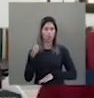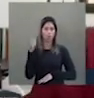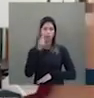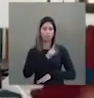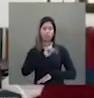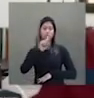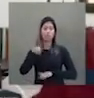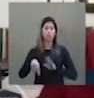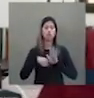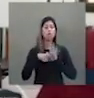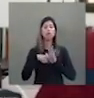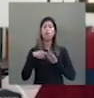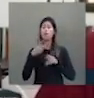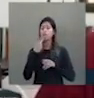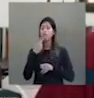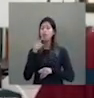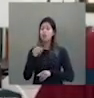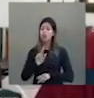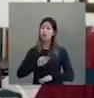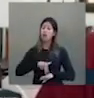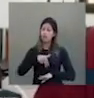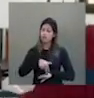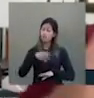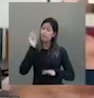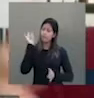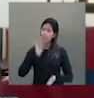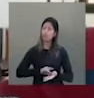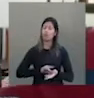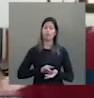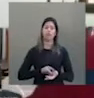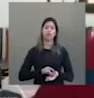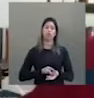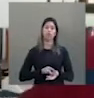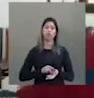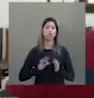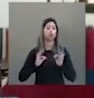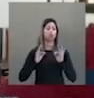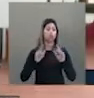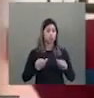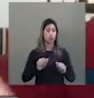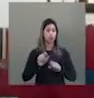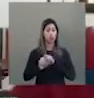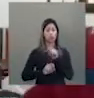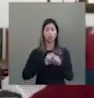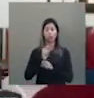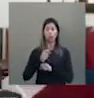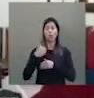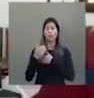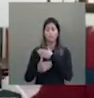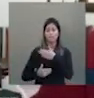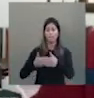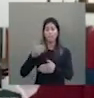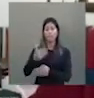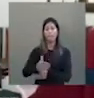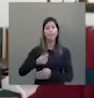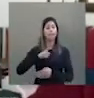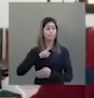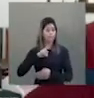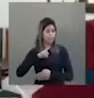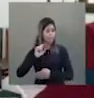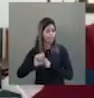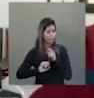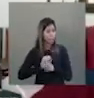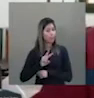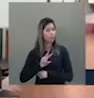pelo contrário, confirmaram. E todo aquele processo de diversas nuances foi